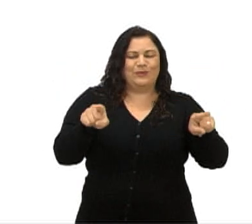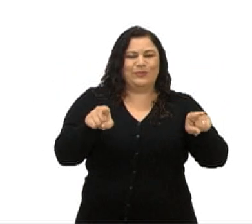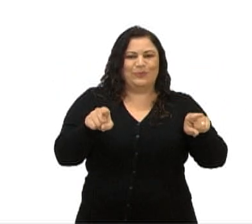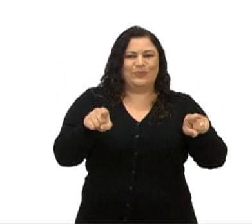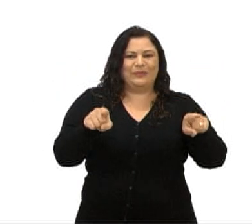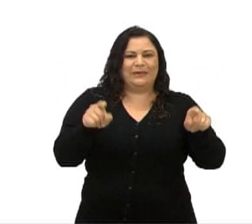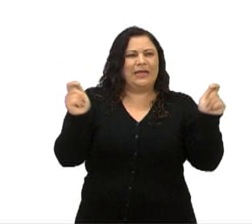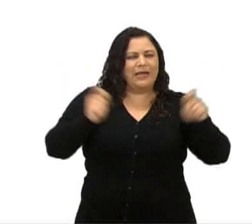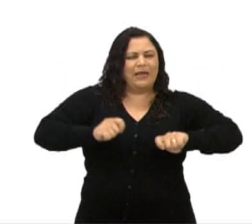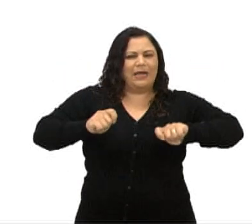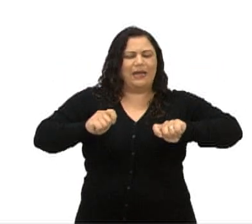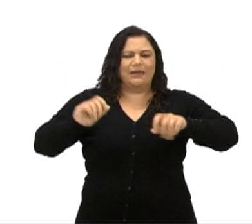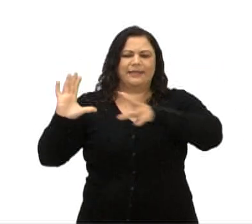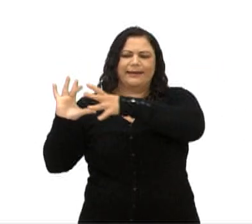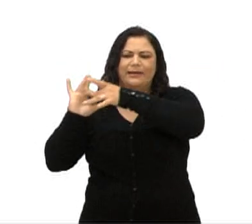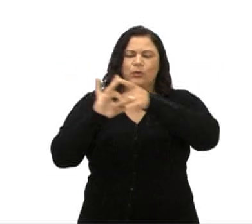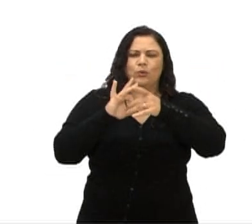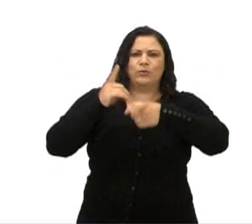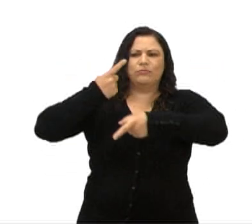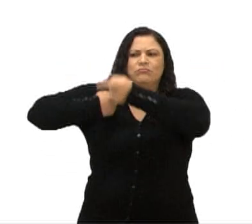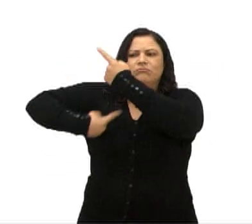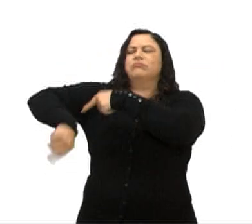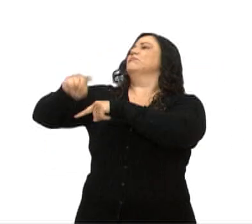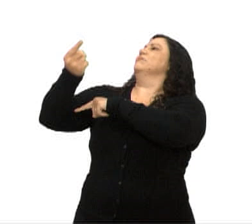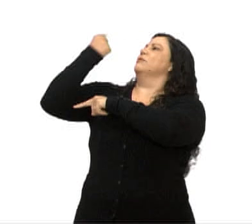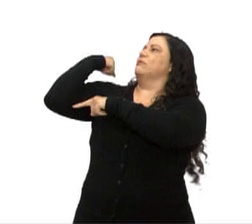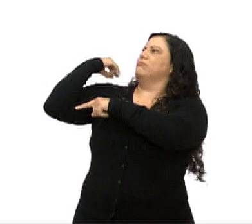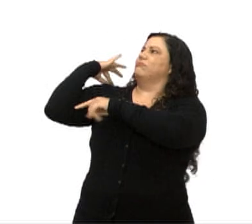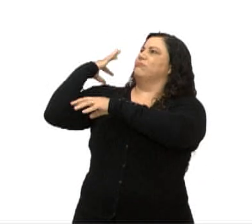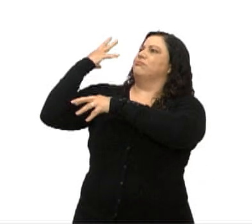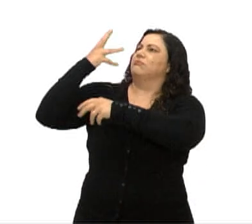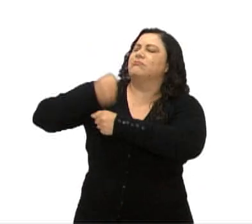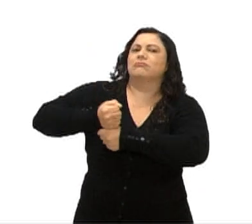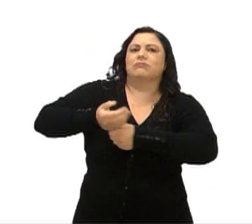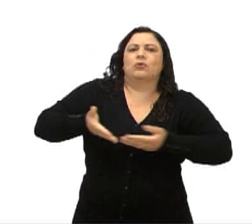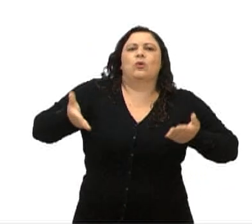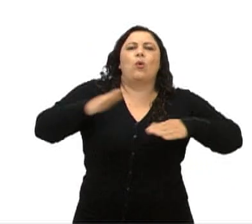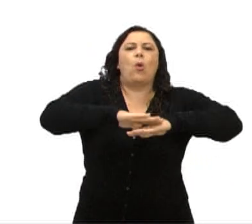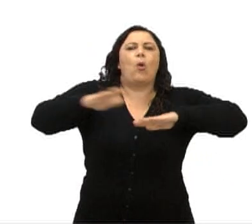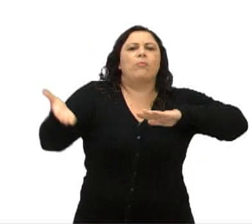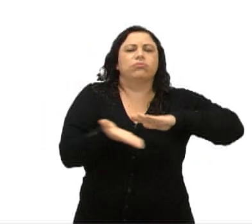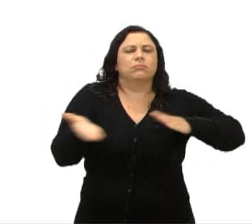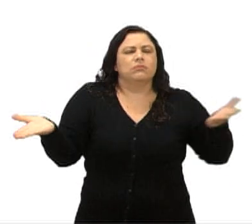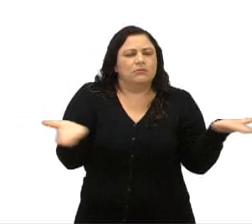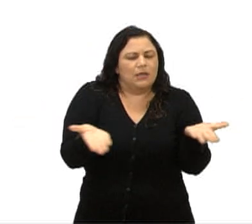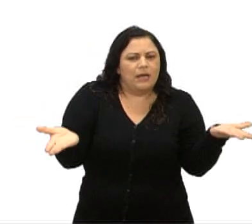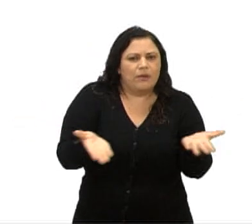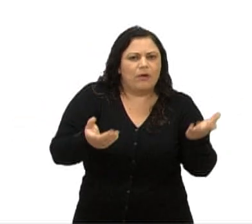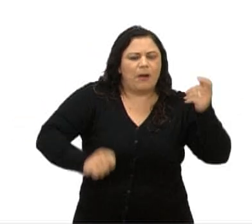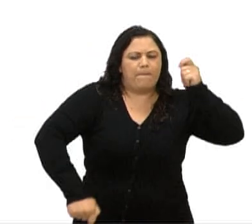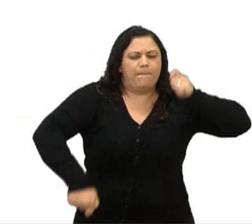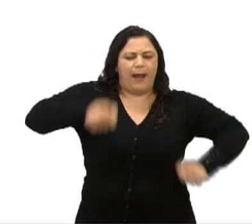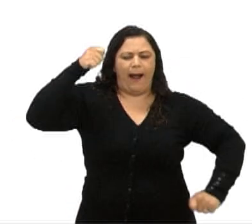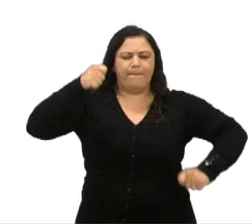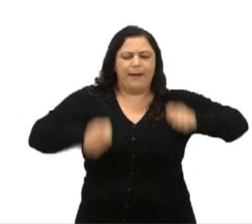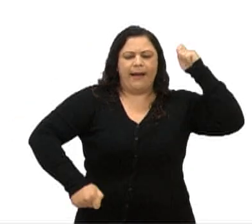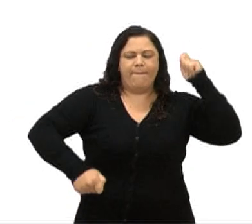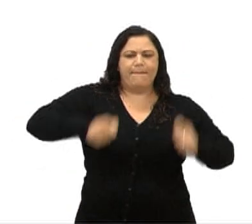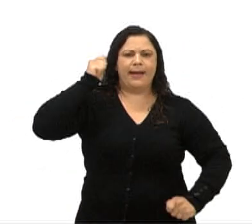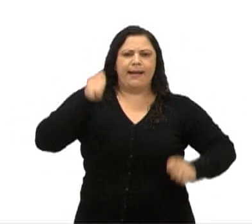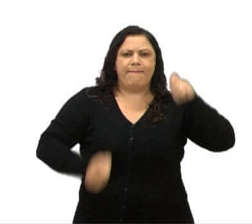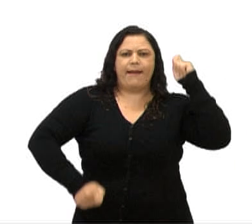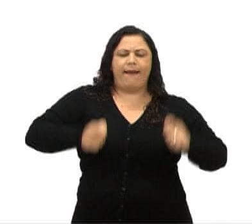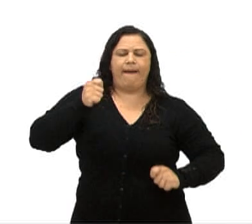une ancestralidade com modernidade tem a força dos tambores africanos. A trilha